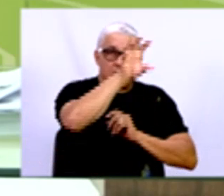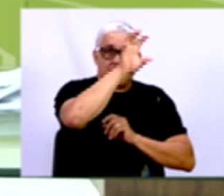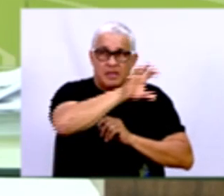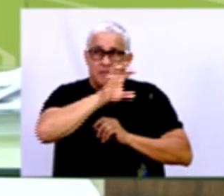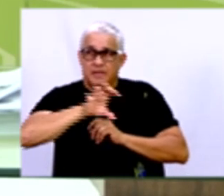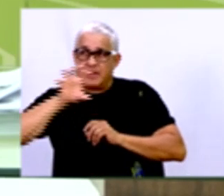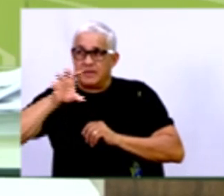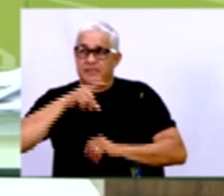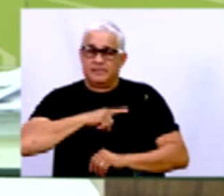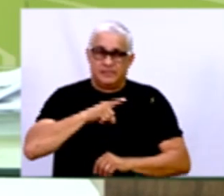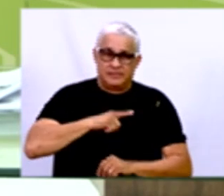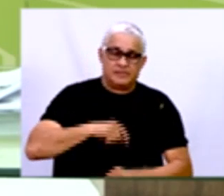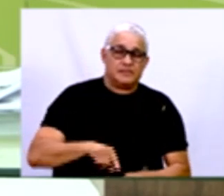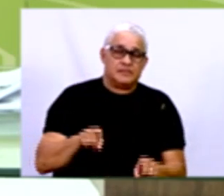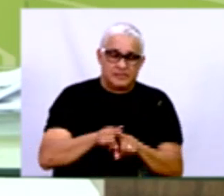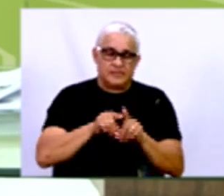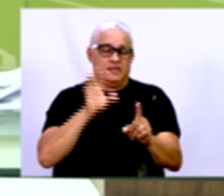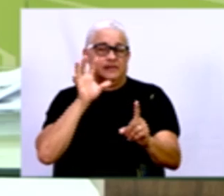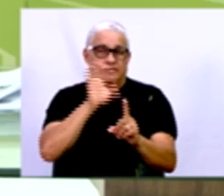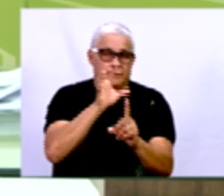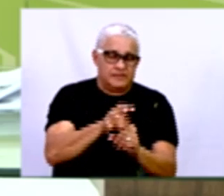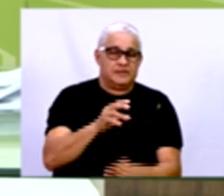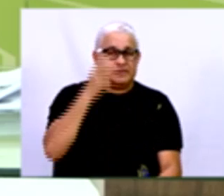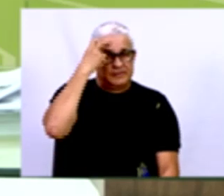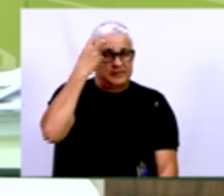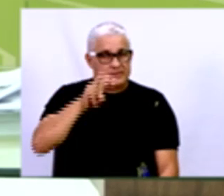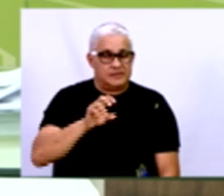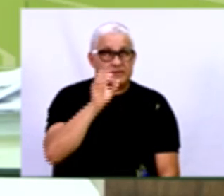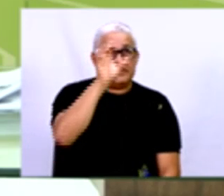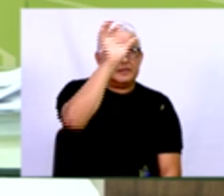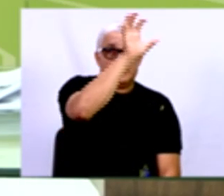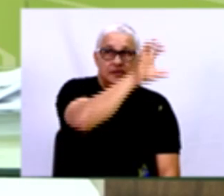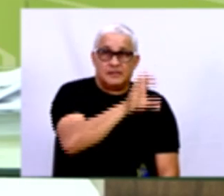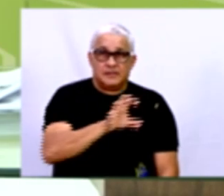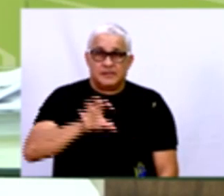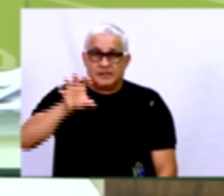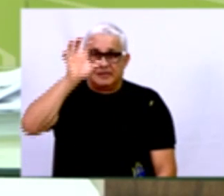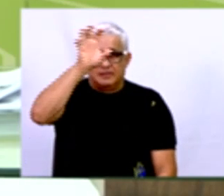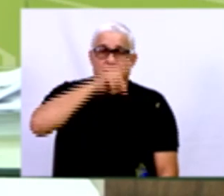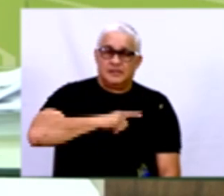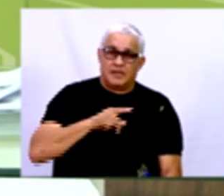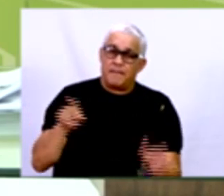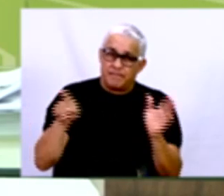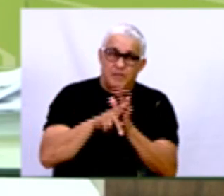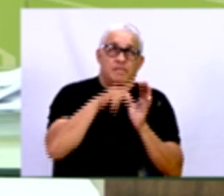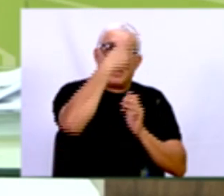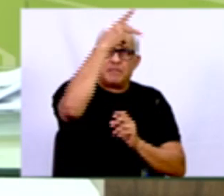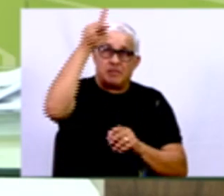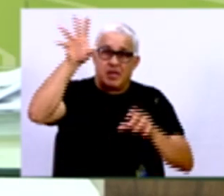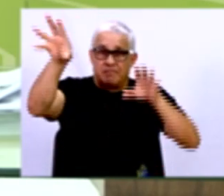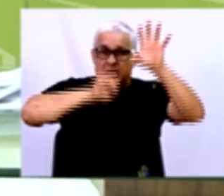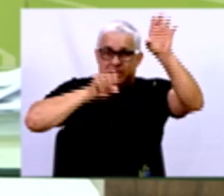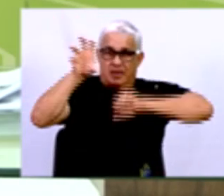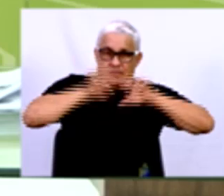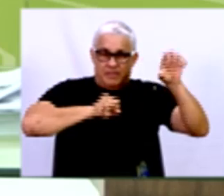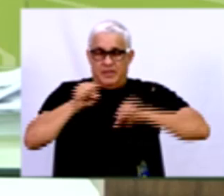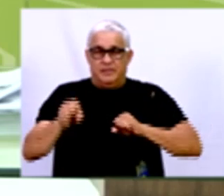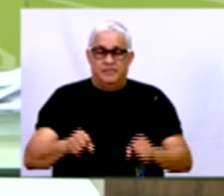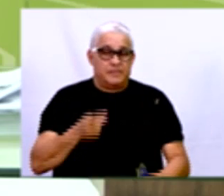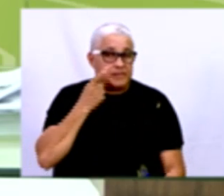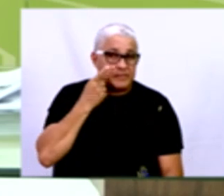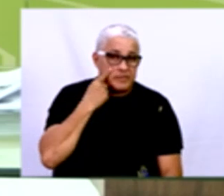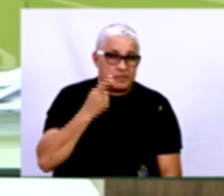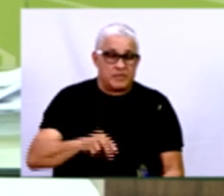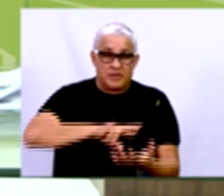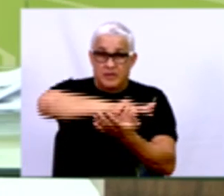próprias. Tem as influências culturais que cada região vai se apropriar, não é mesmo? Então, vamos ver um pouco